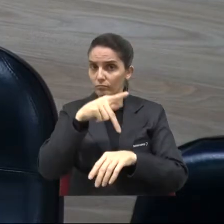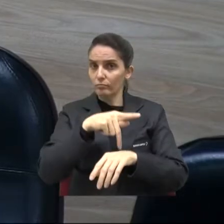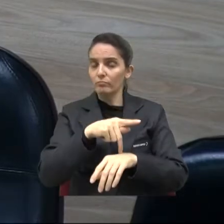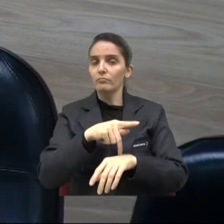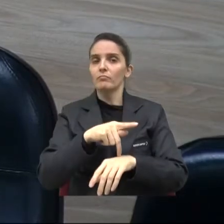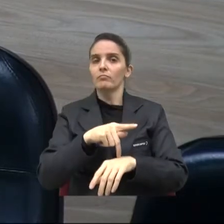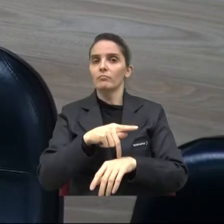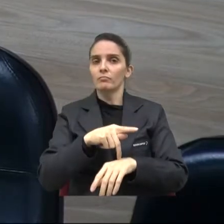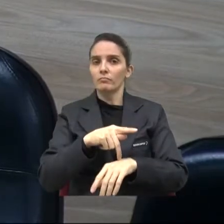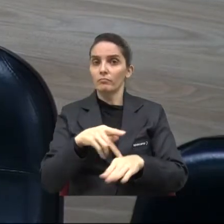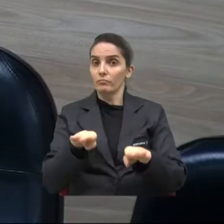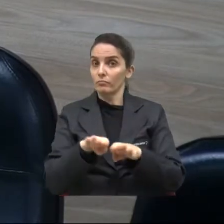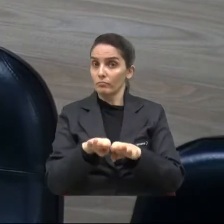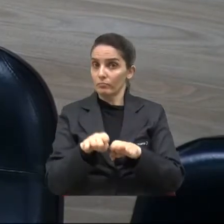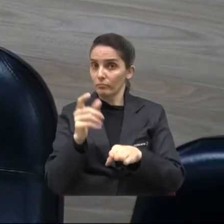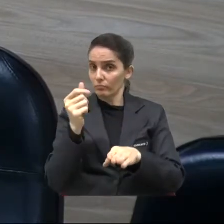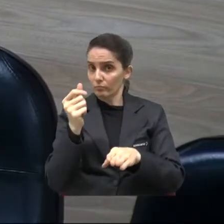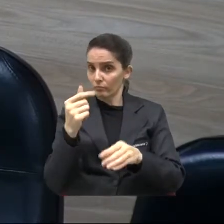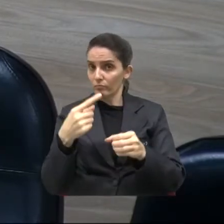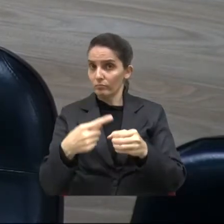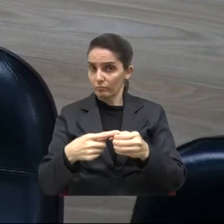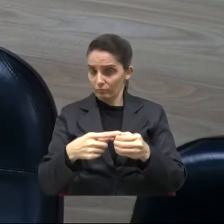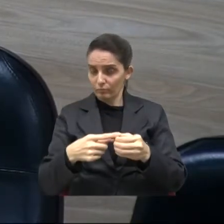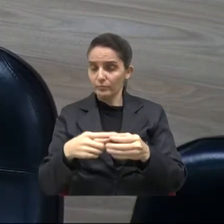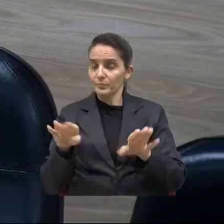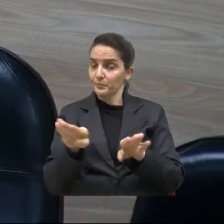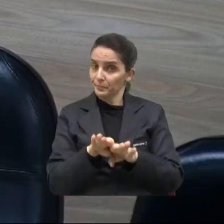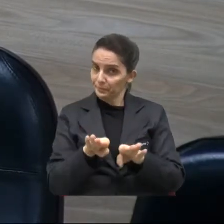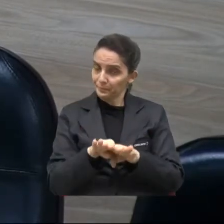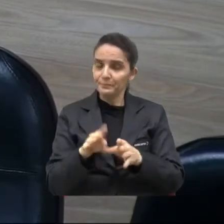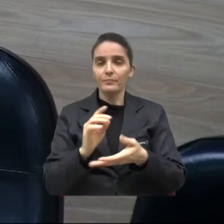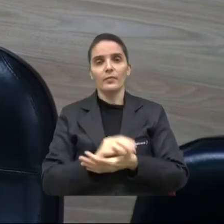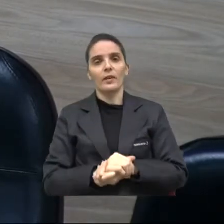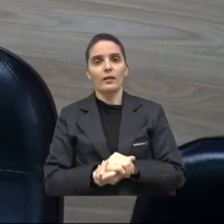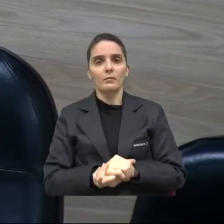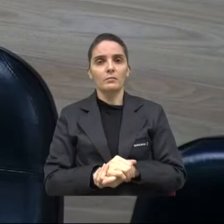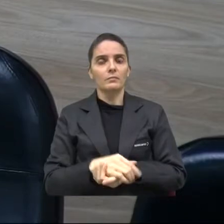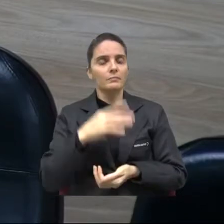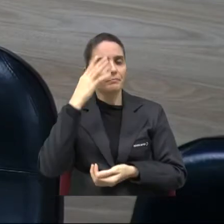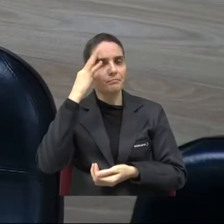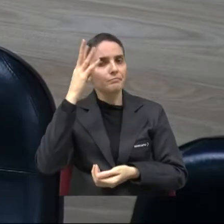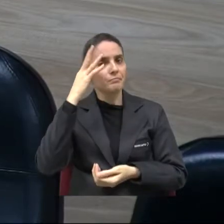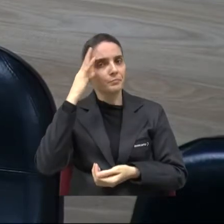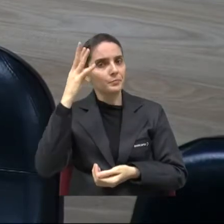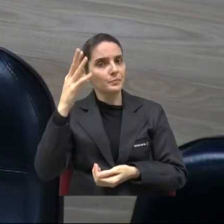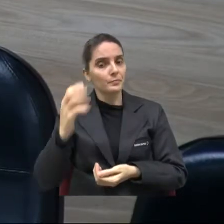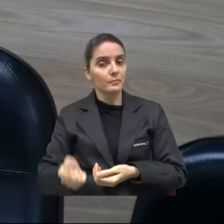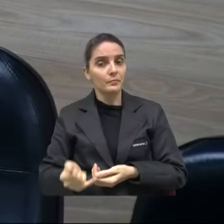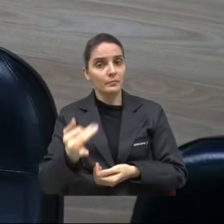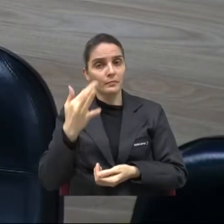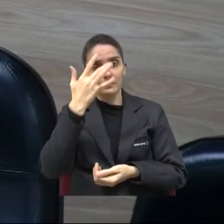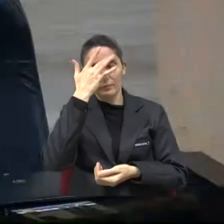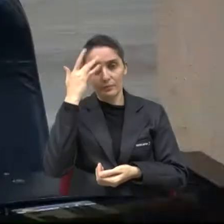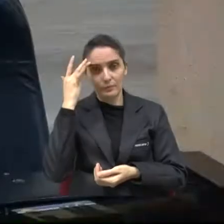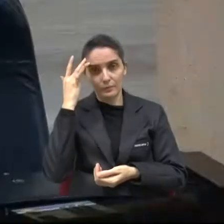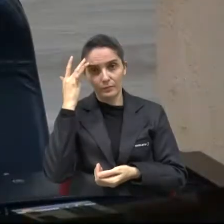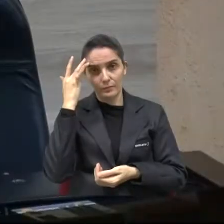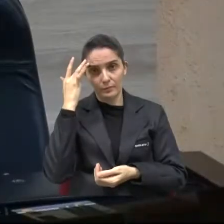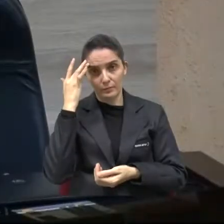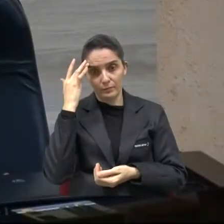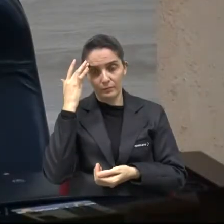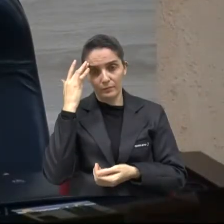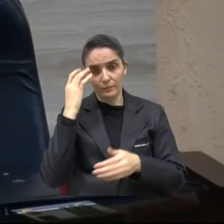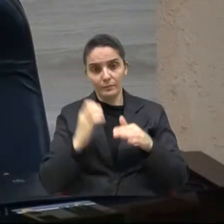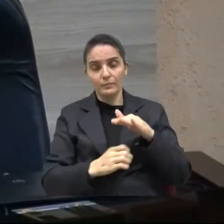e, assim, para a economia da nossa cidade também. Então, imagine a quantidade de mão de obra que essa